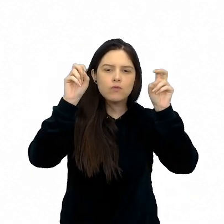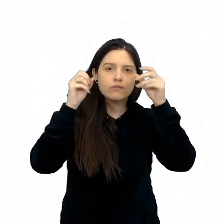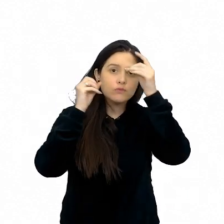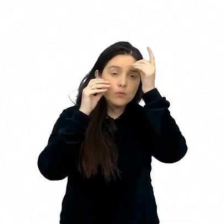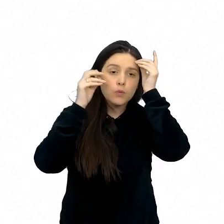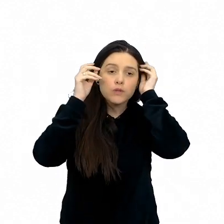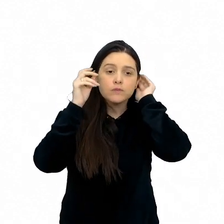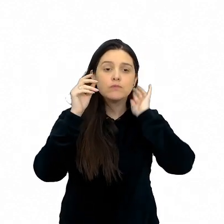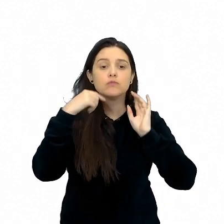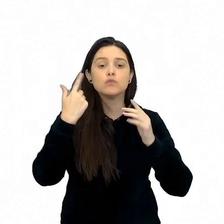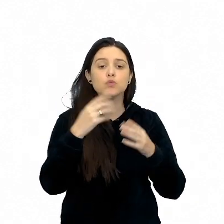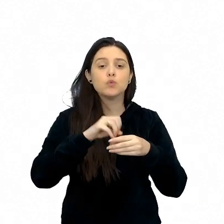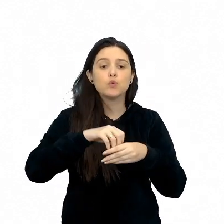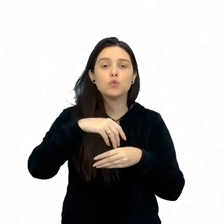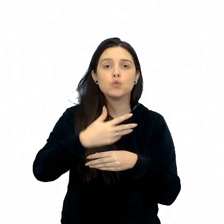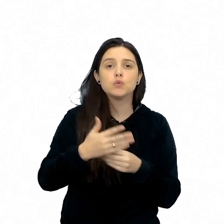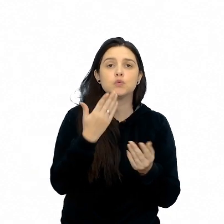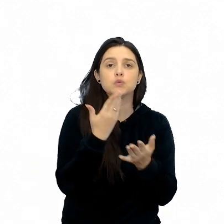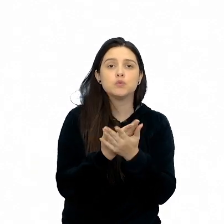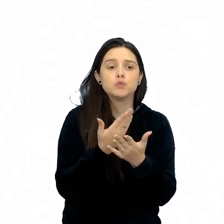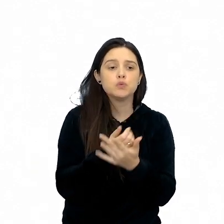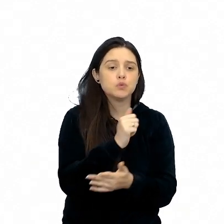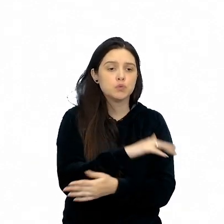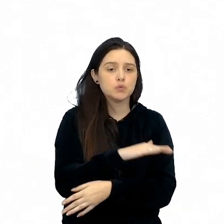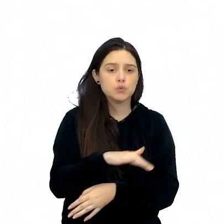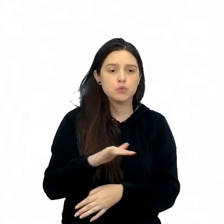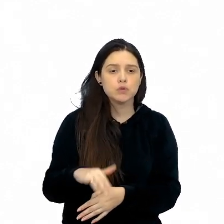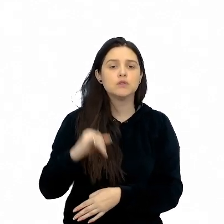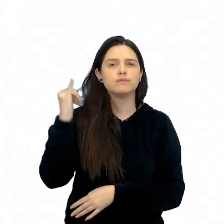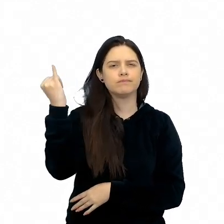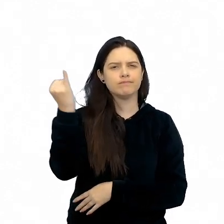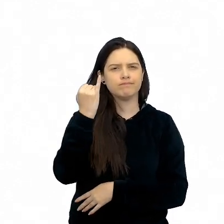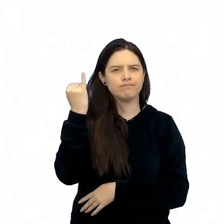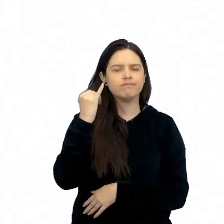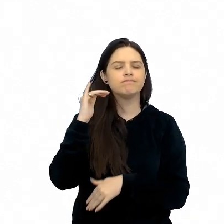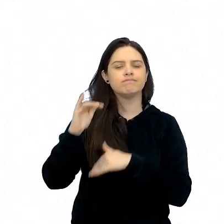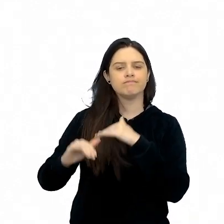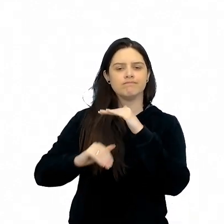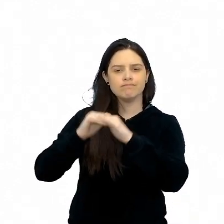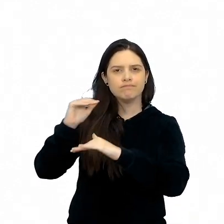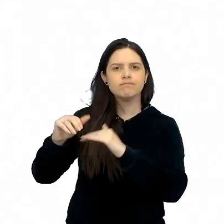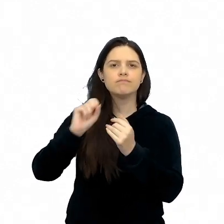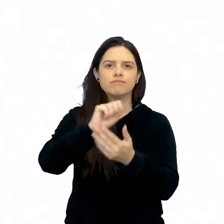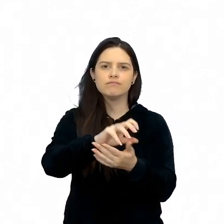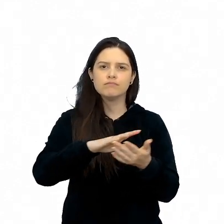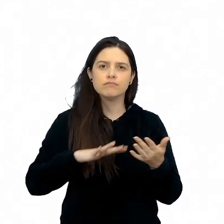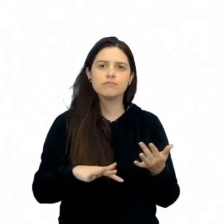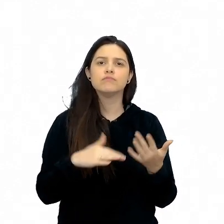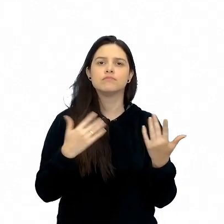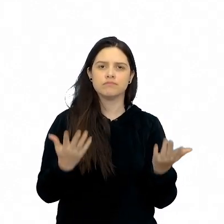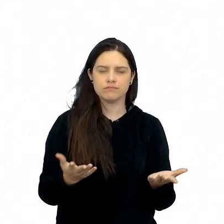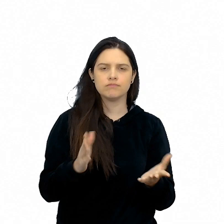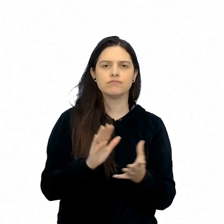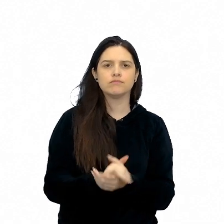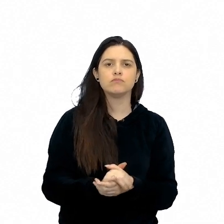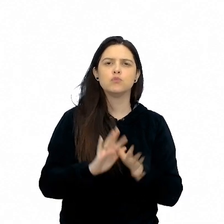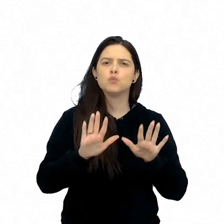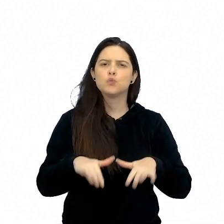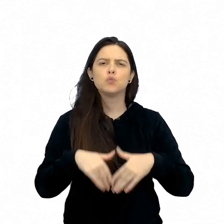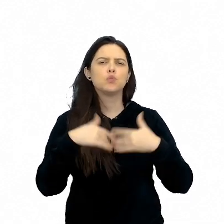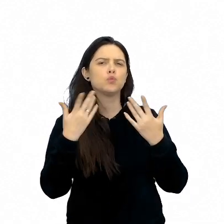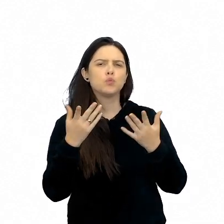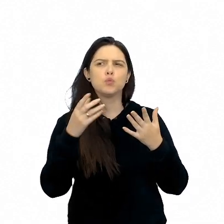alguns conhecimentos do conteúdo e dos estudantes, importantes para o desenvolvimento das nossas atividades. Então, quais são